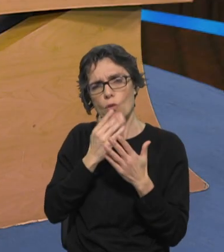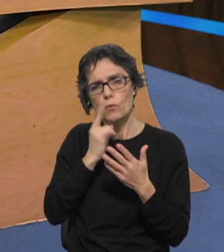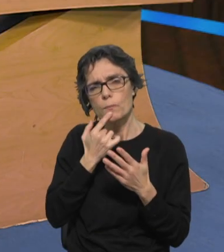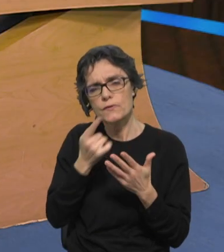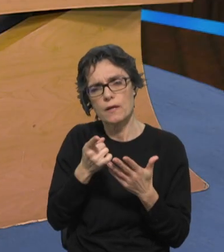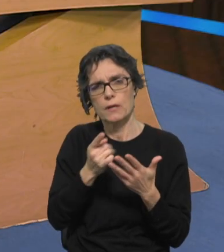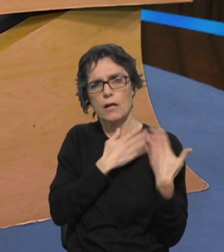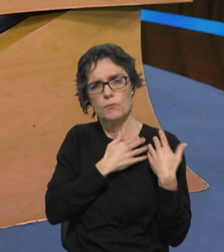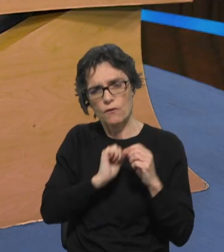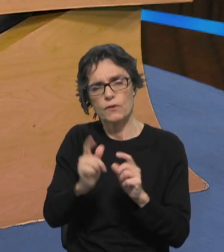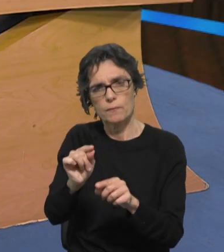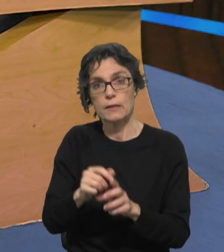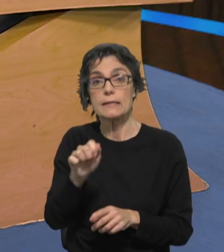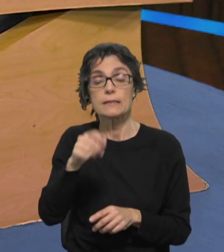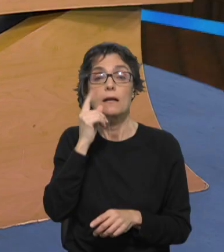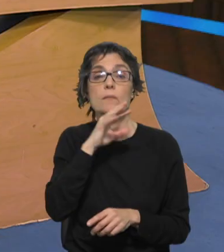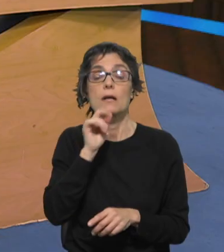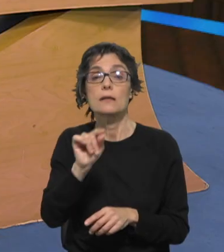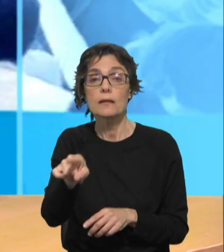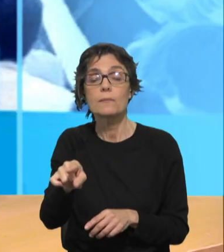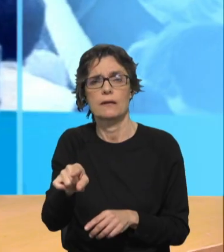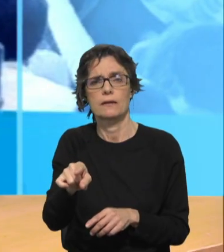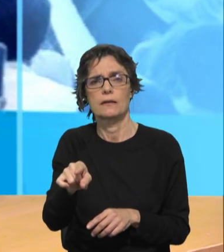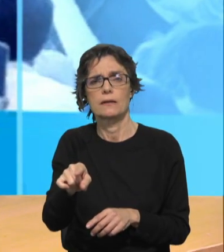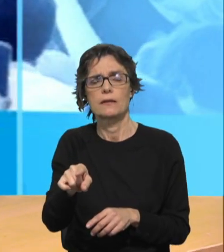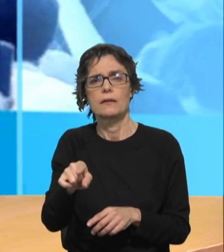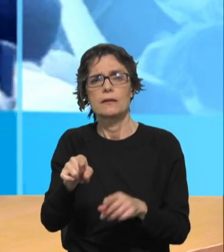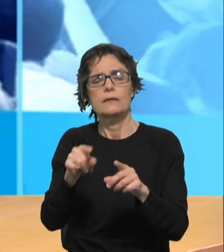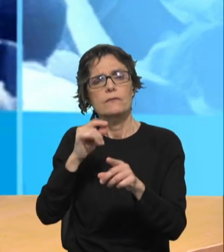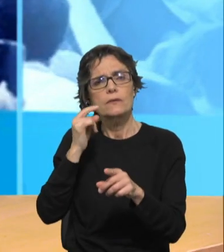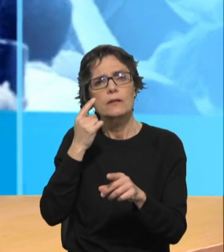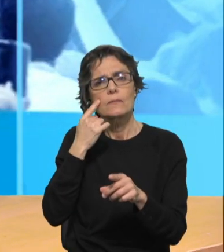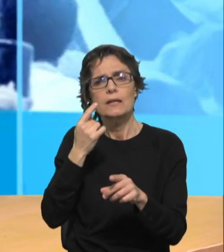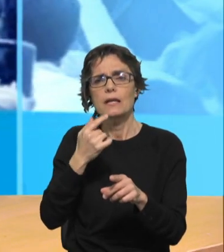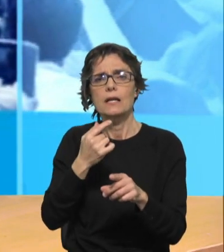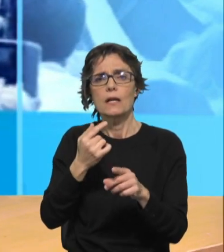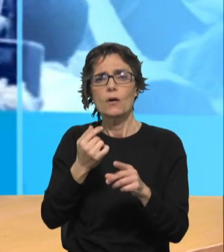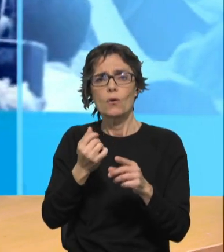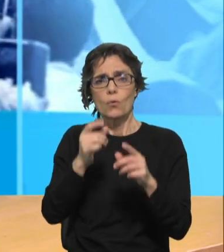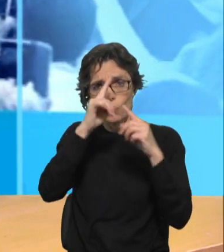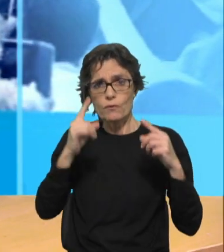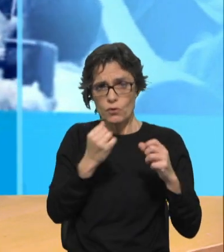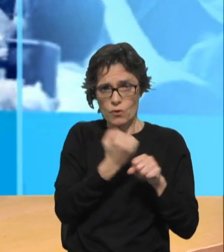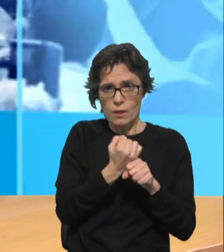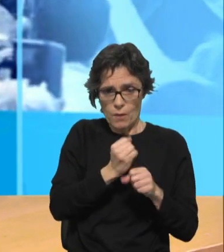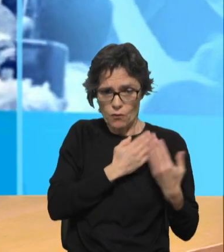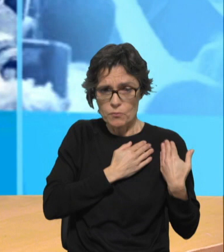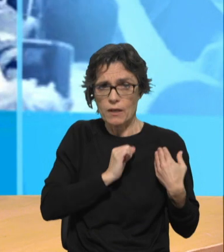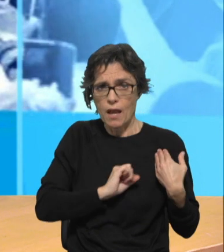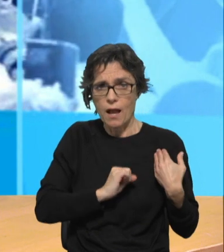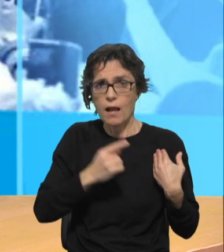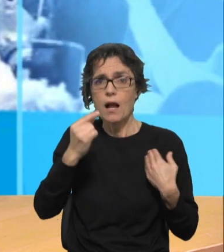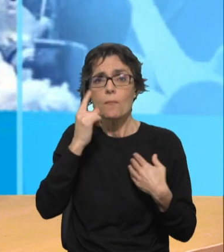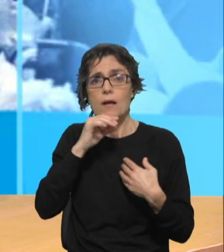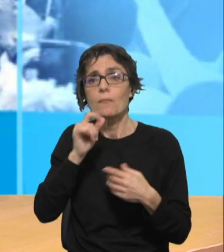que se convencer que o trabalho é feito por todos para o mesmo lado. Essa é outra das dificuldades que vamos tendo às vezes no trabalho, que